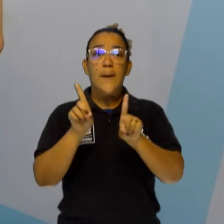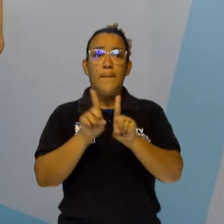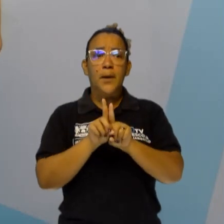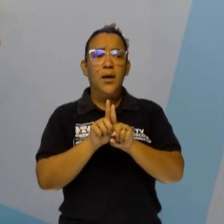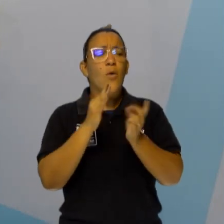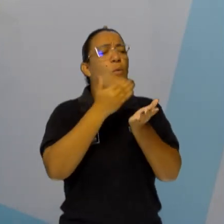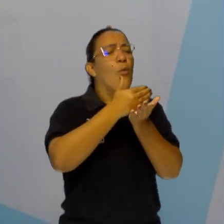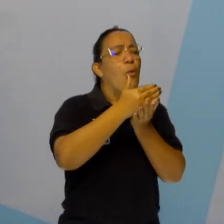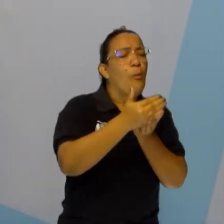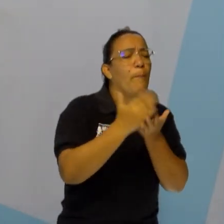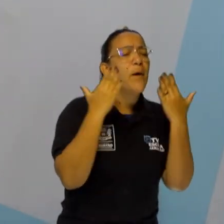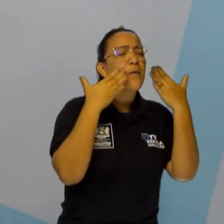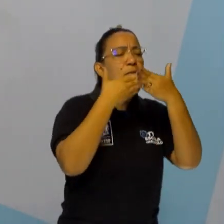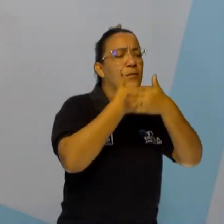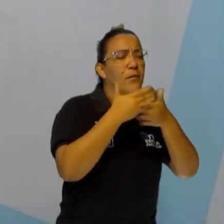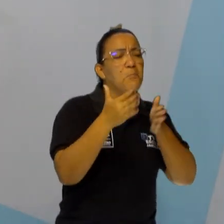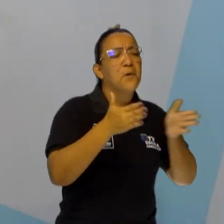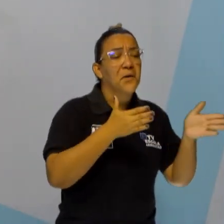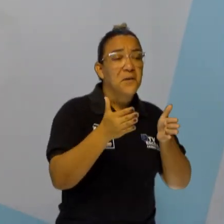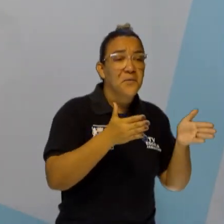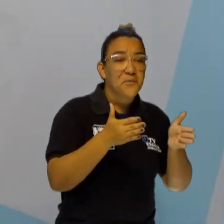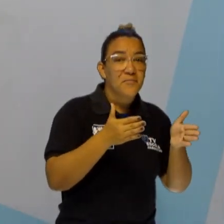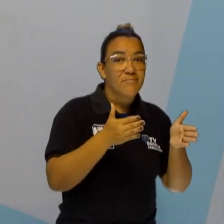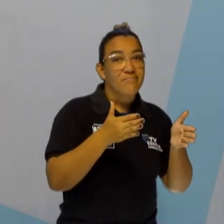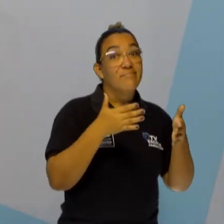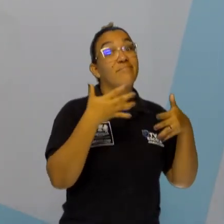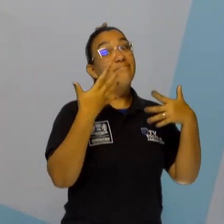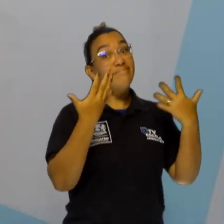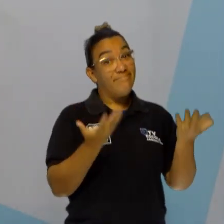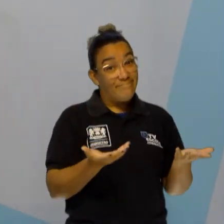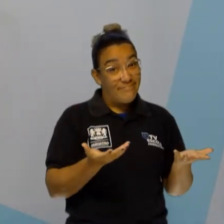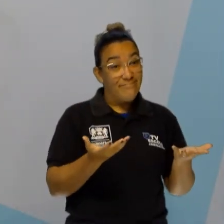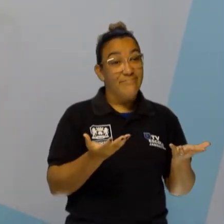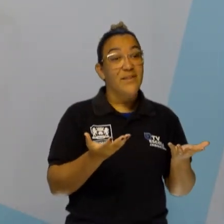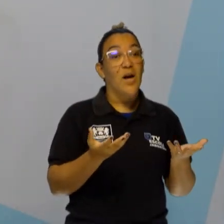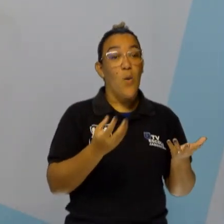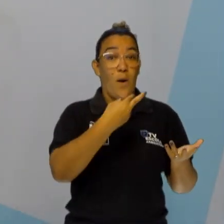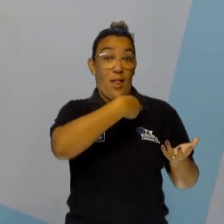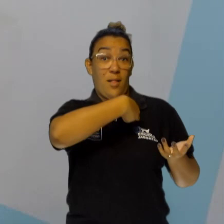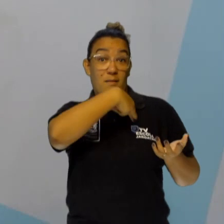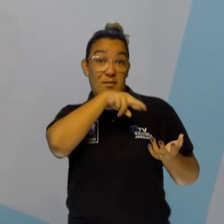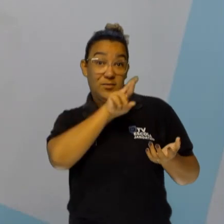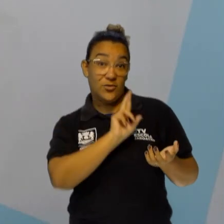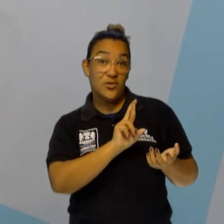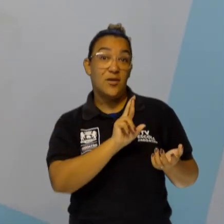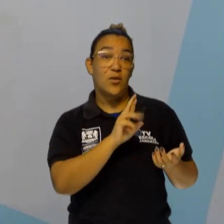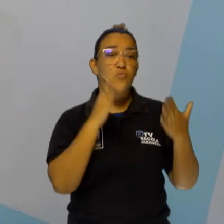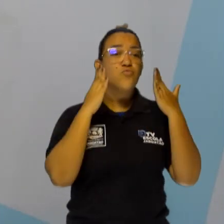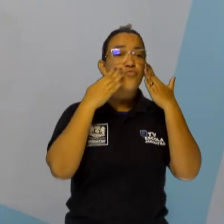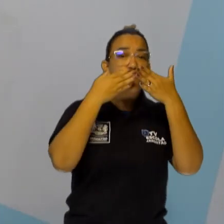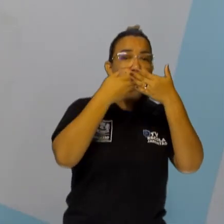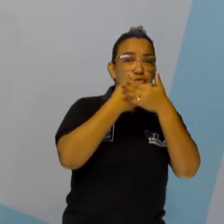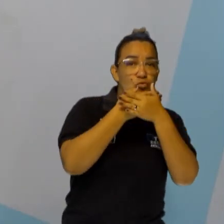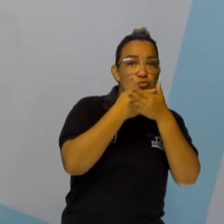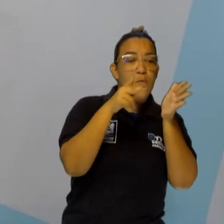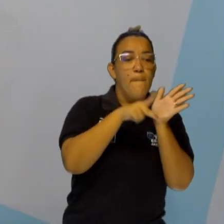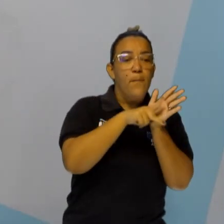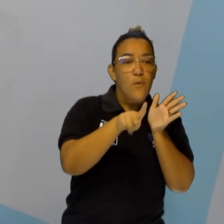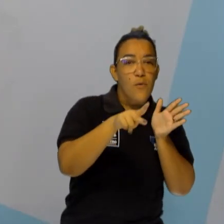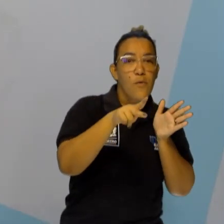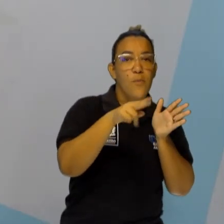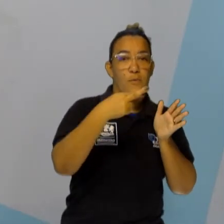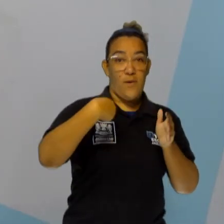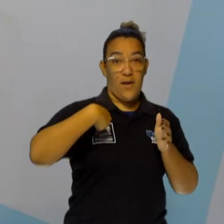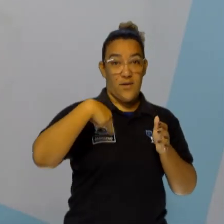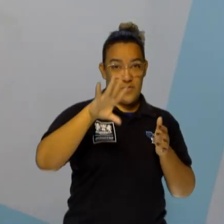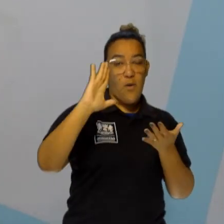o período de jejum. Certamente ele está se baseando na questão religiosa, né? Fazer jejum, jejuar faz parte da etapa de algumas